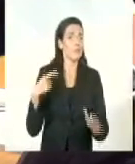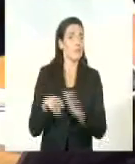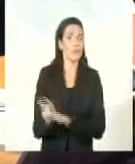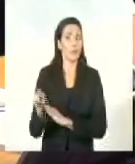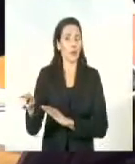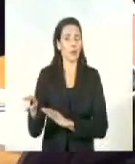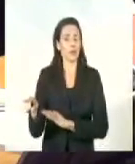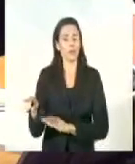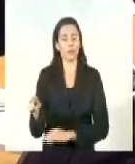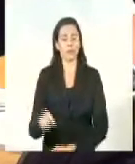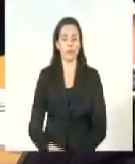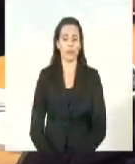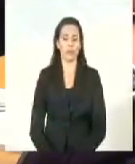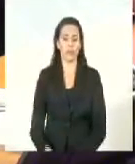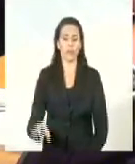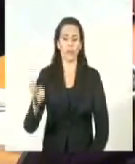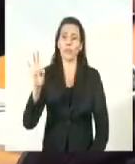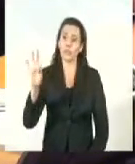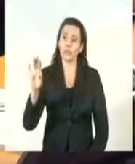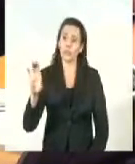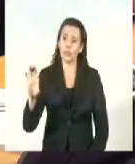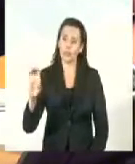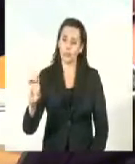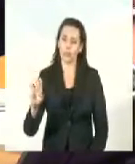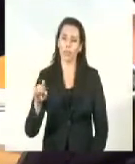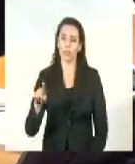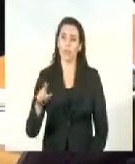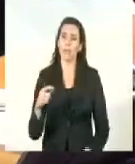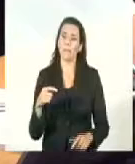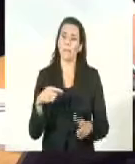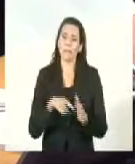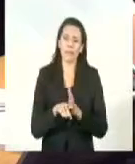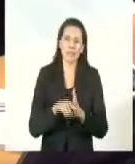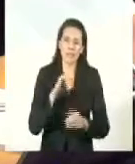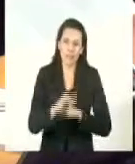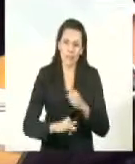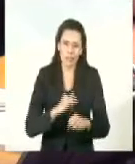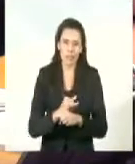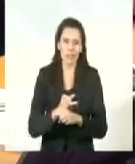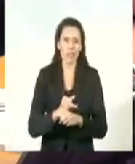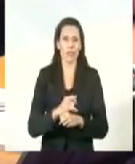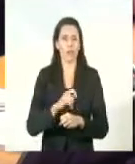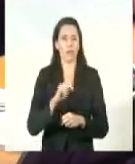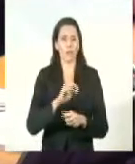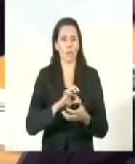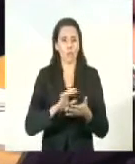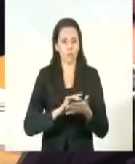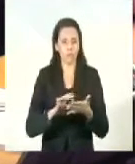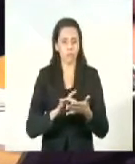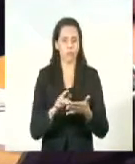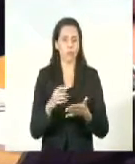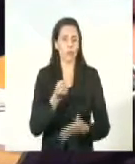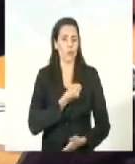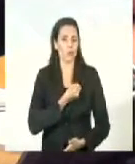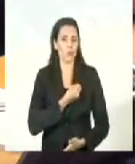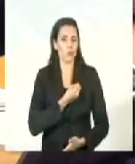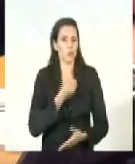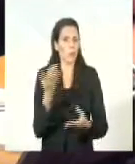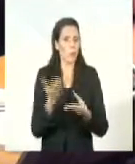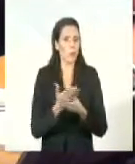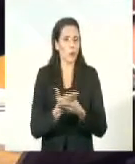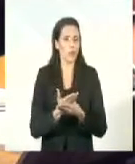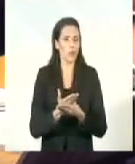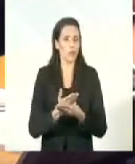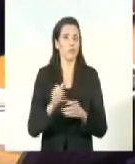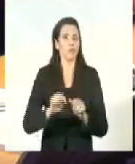e basta ele entrar no site do Tribunal de Contas, ver o processo, que vai saber como é que está o andamento. Mas, se o deputado assim